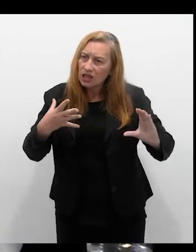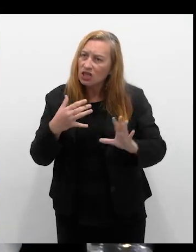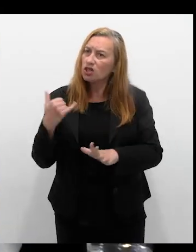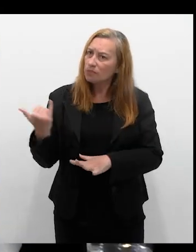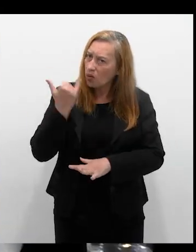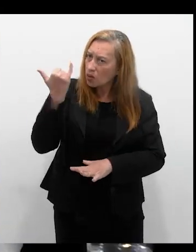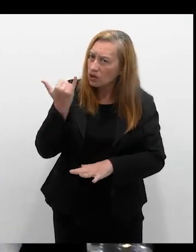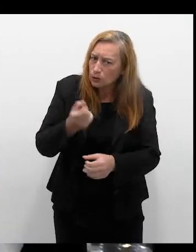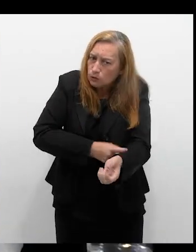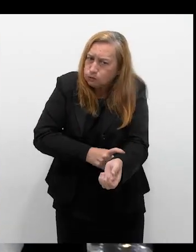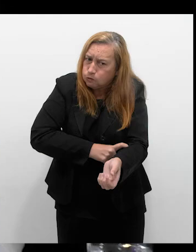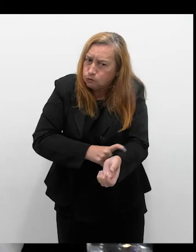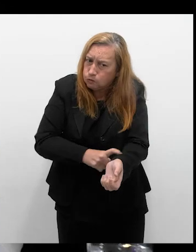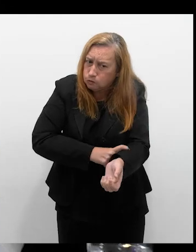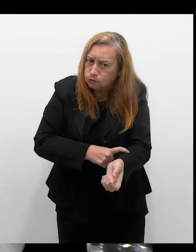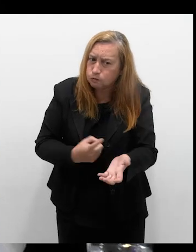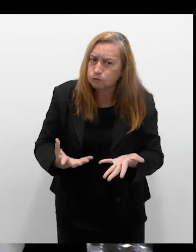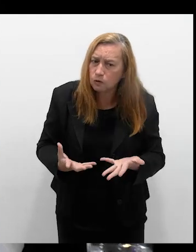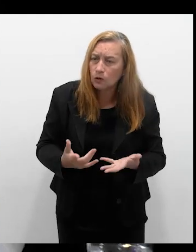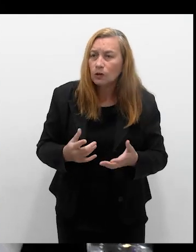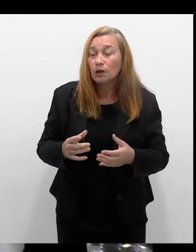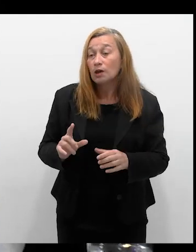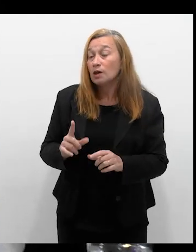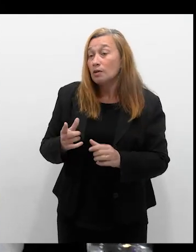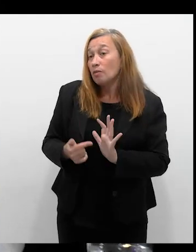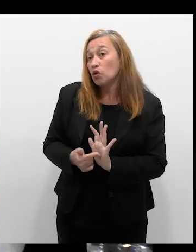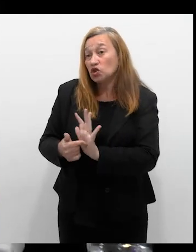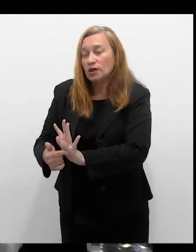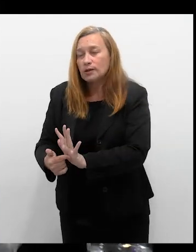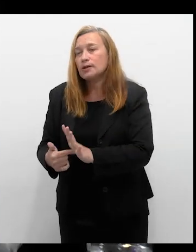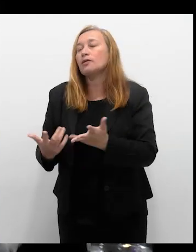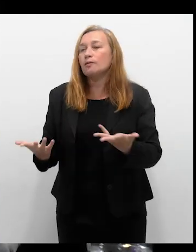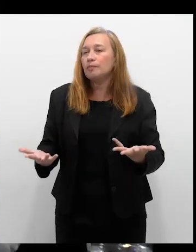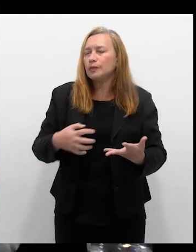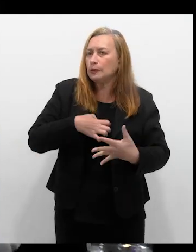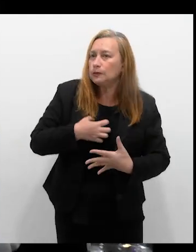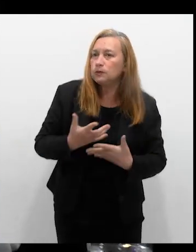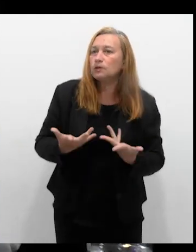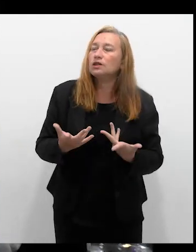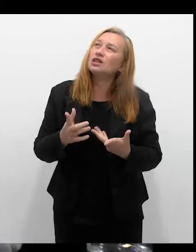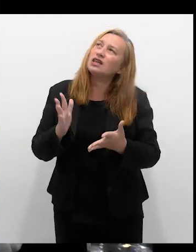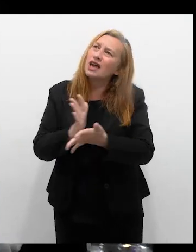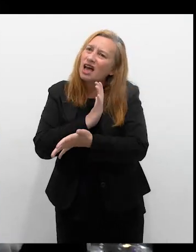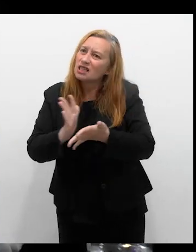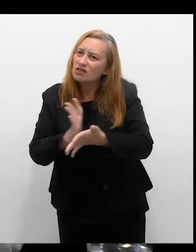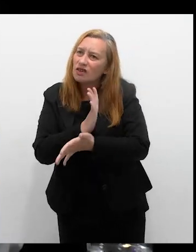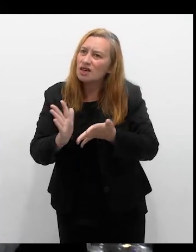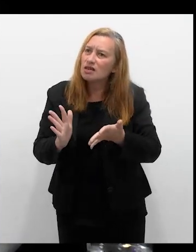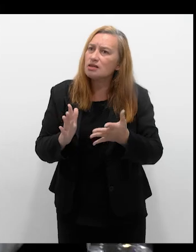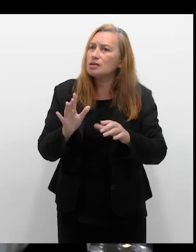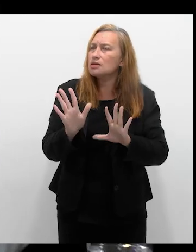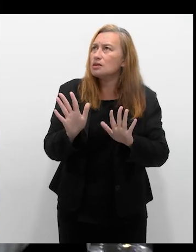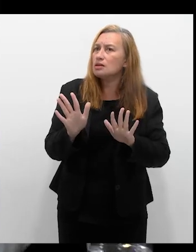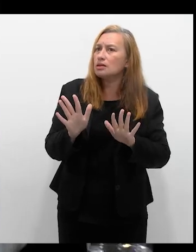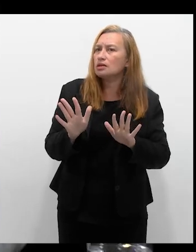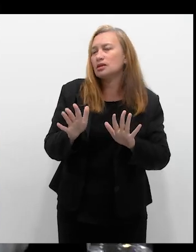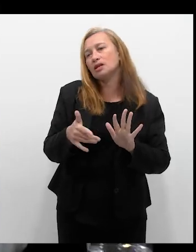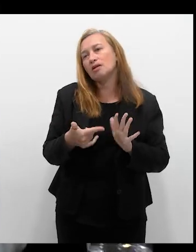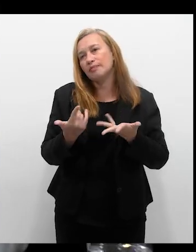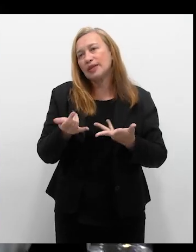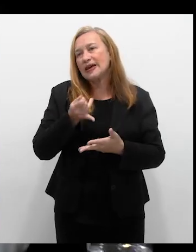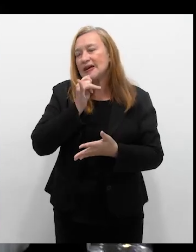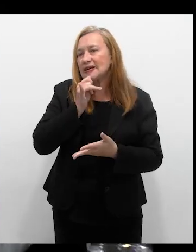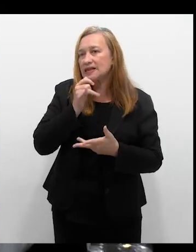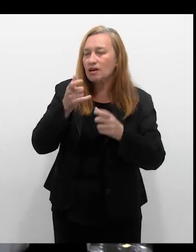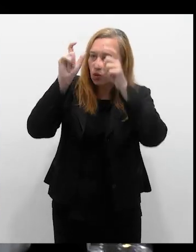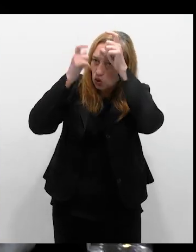bem importante, irritabilidade seguida de demonstração de raiva. E muitas vezes, em vez disso ser atribuído, por